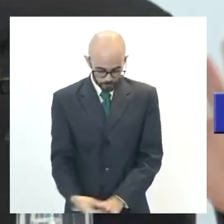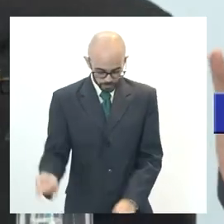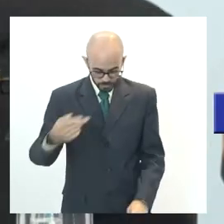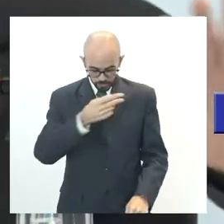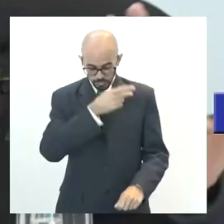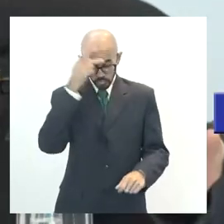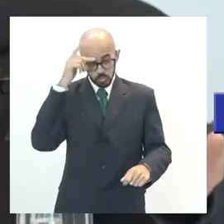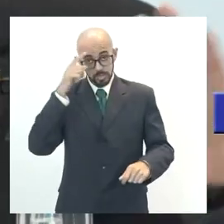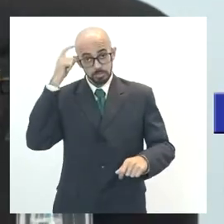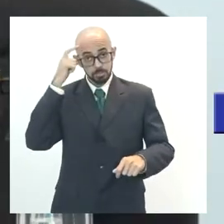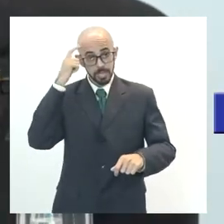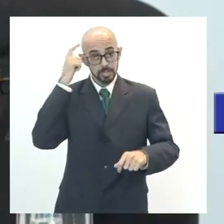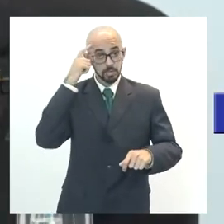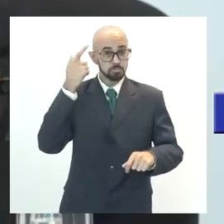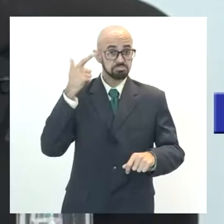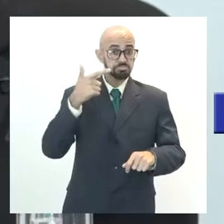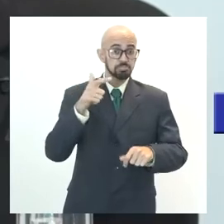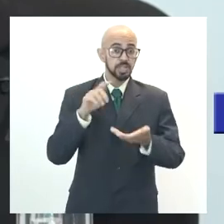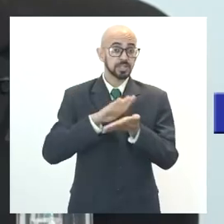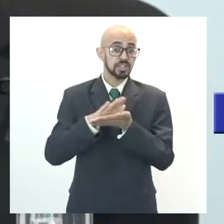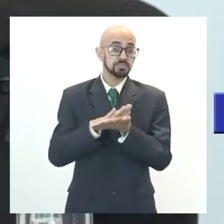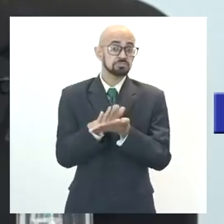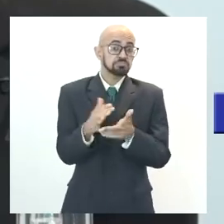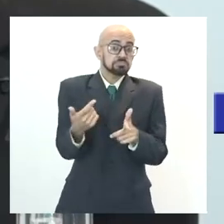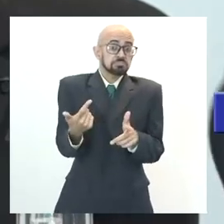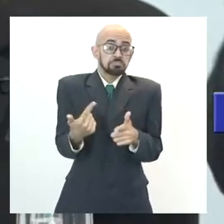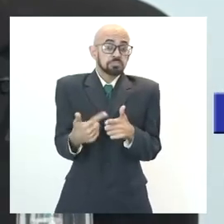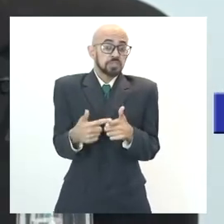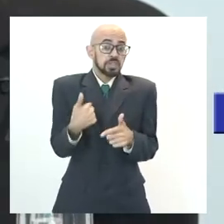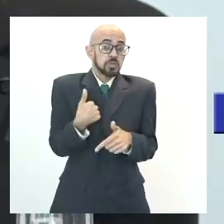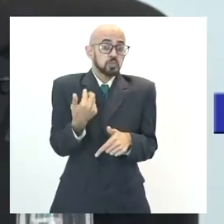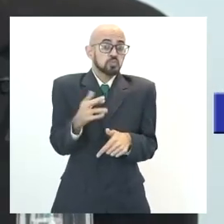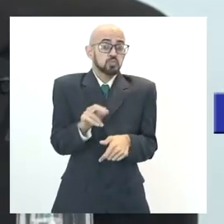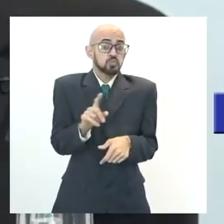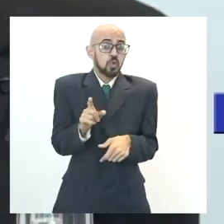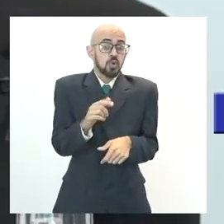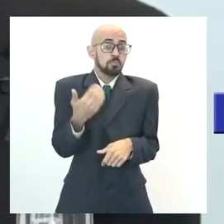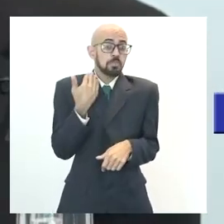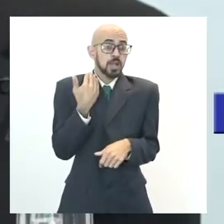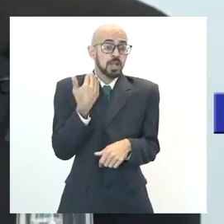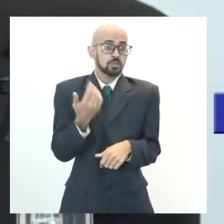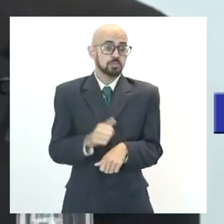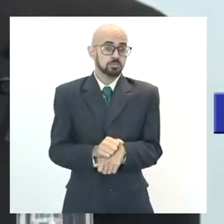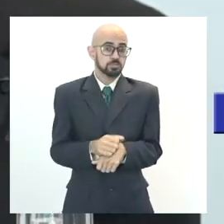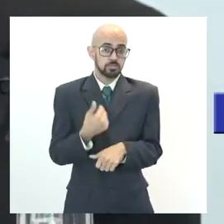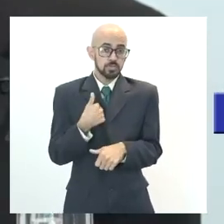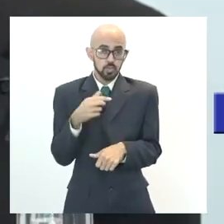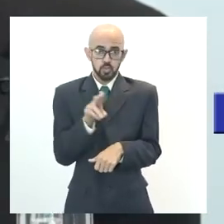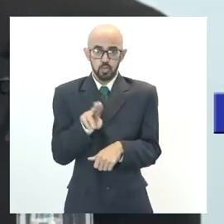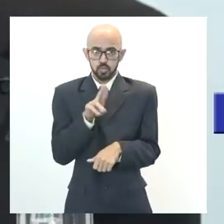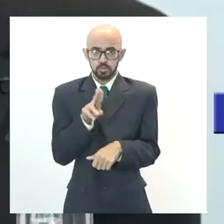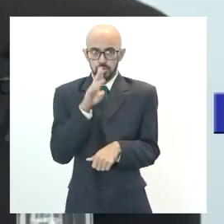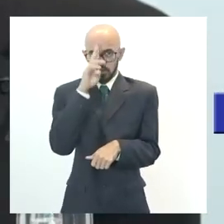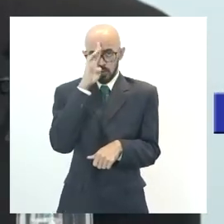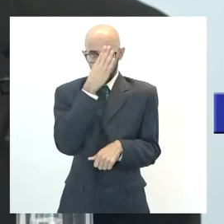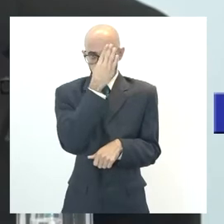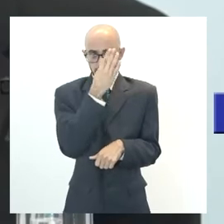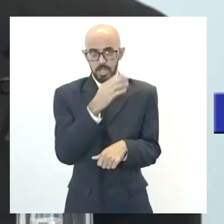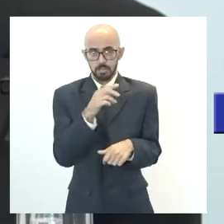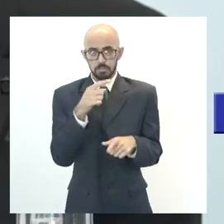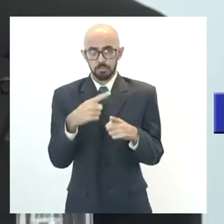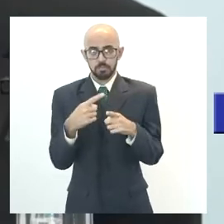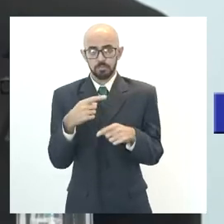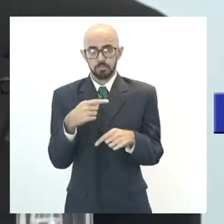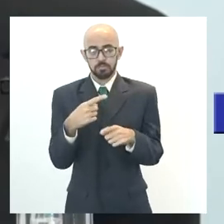e as pessoas acham que não tem nada de mais afinal de contas sou bancário eu tenho andado muito de Uber ultimamente eles reclamam porque